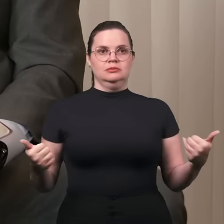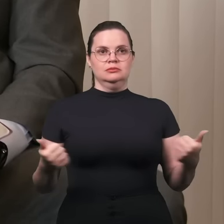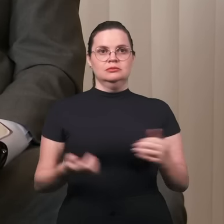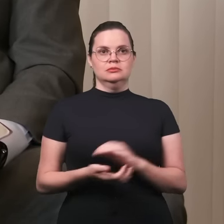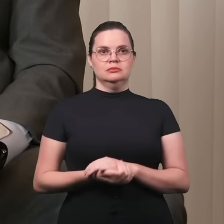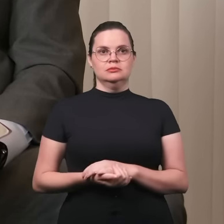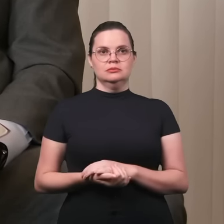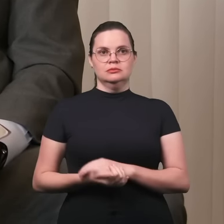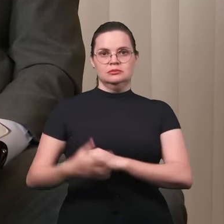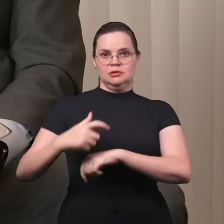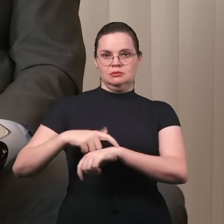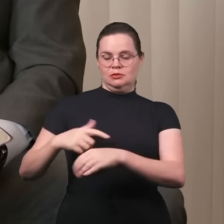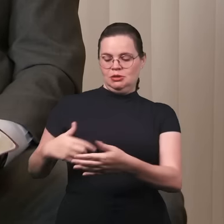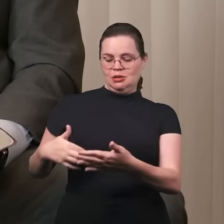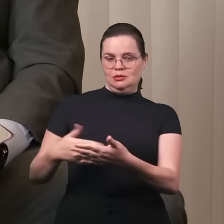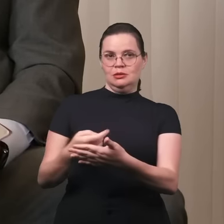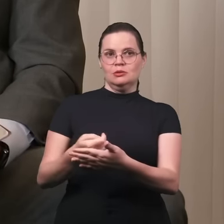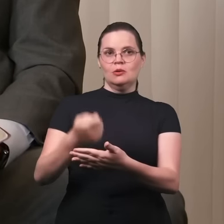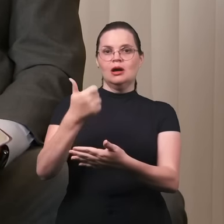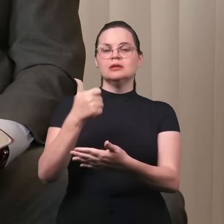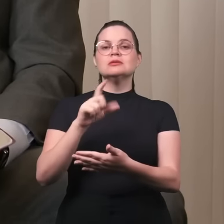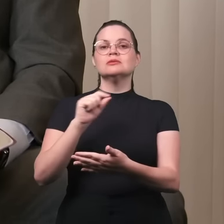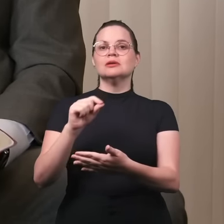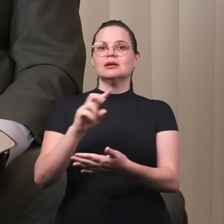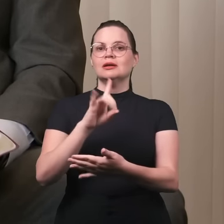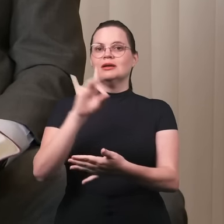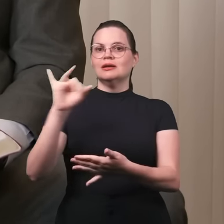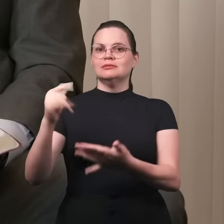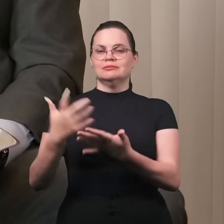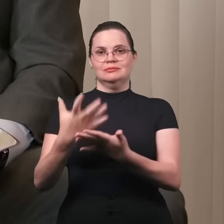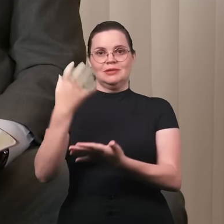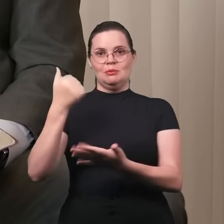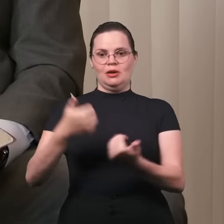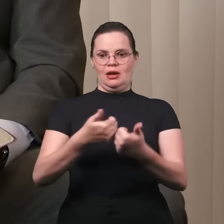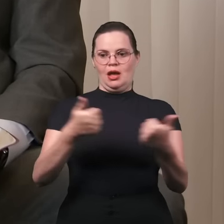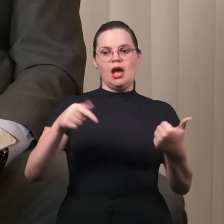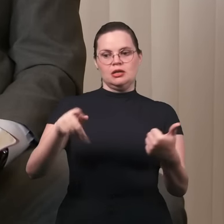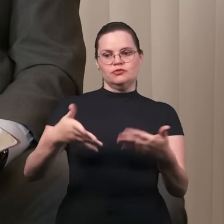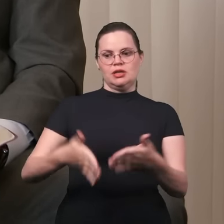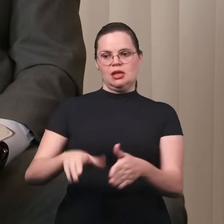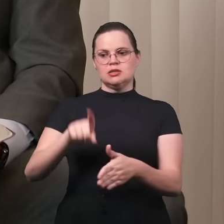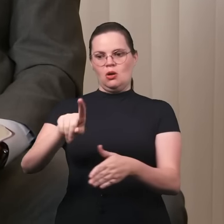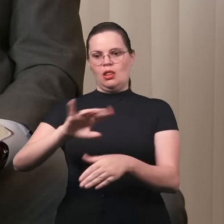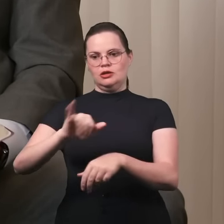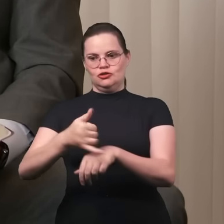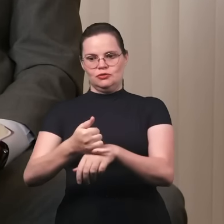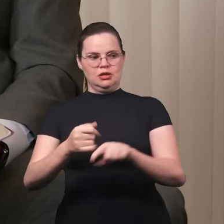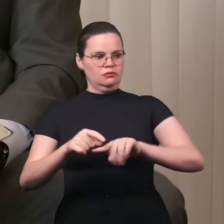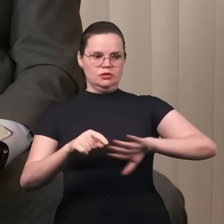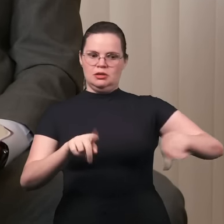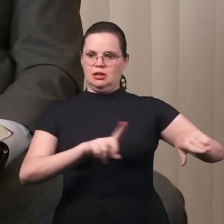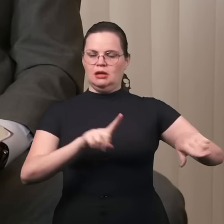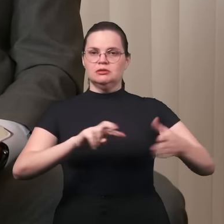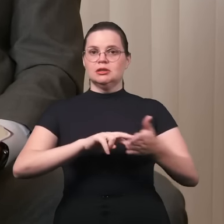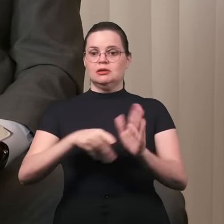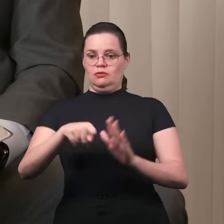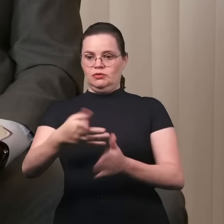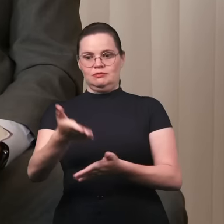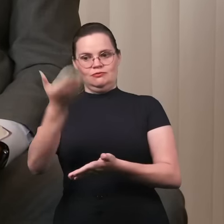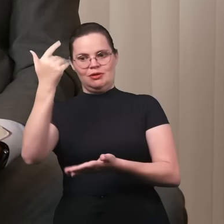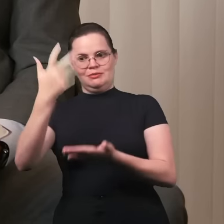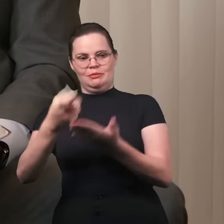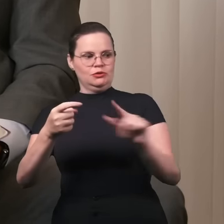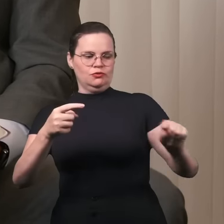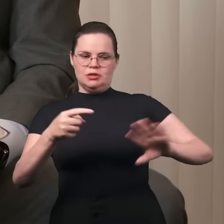esses dias estão próximos. É o dia que a igreja subirá aos céus e os nascidos ali, na obra